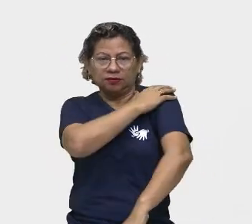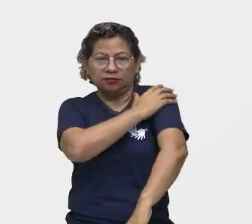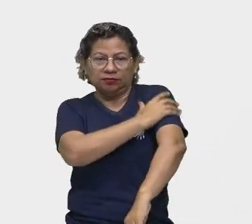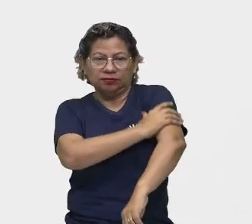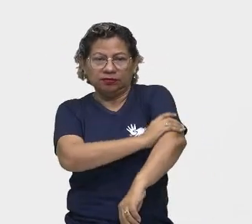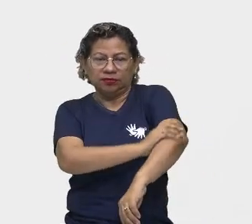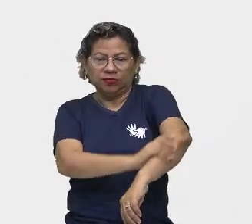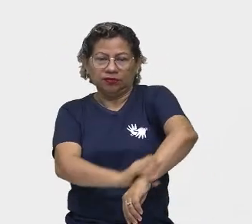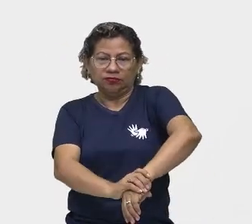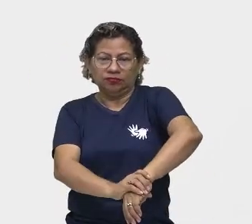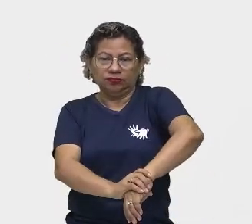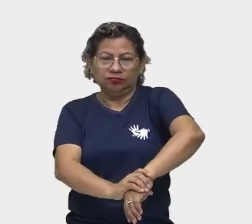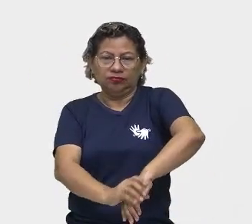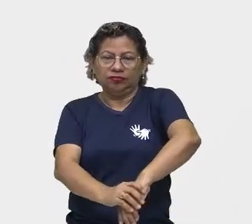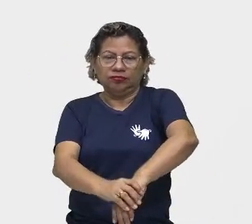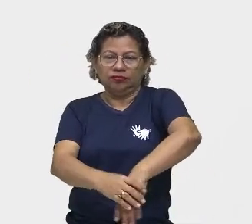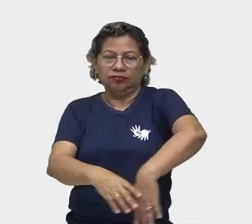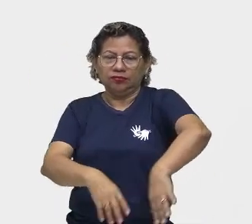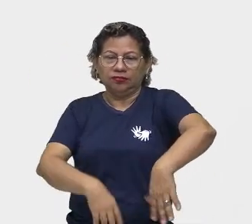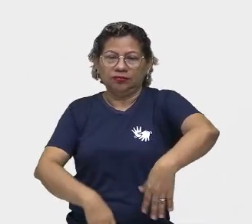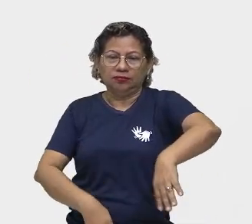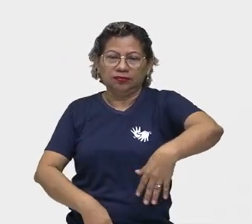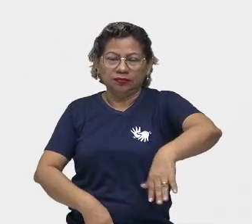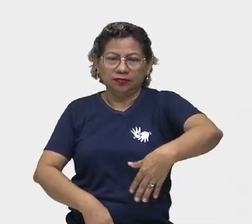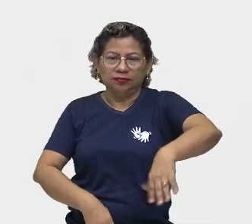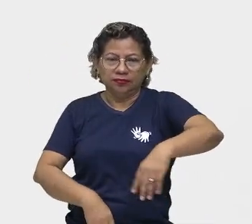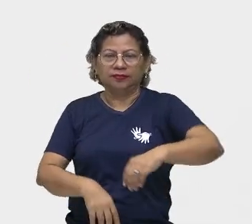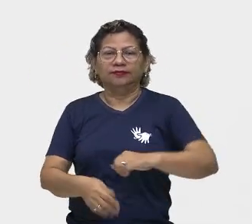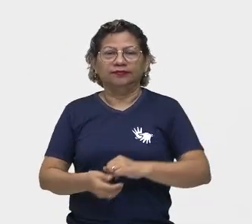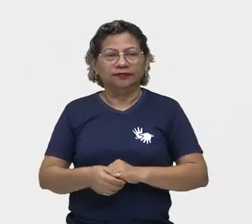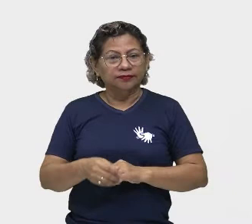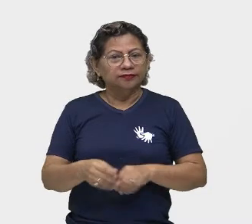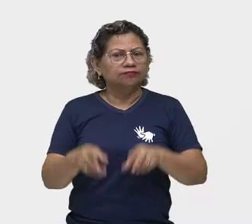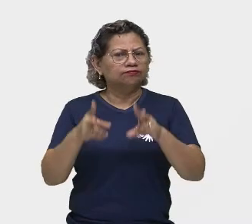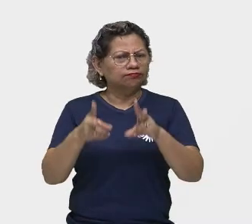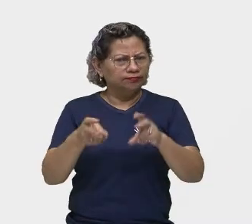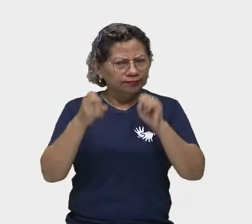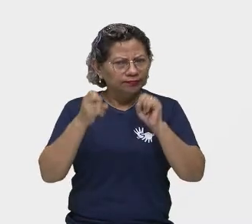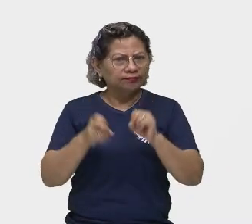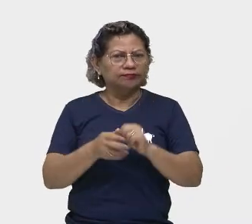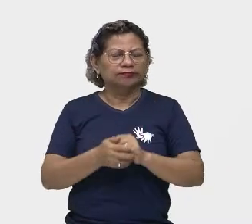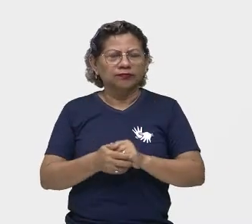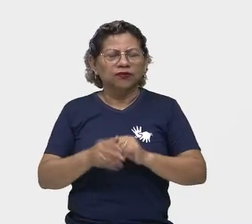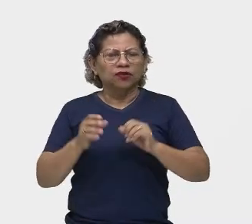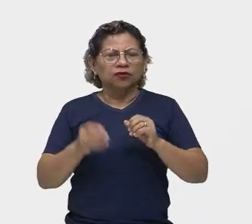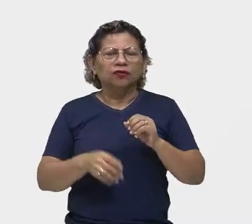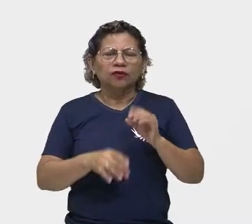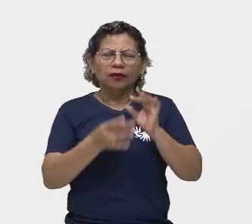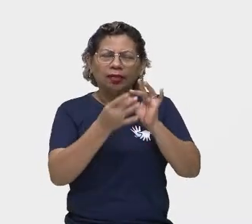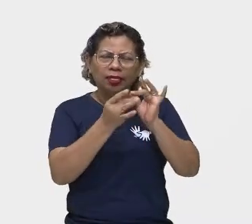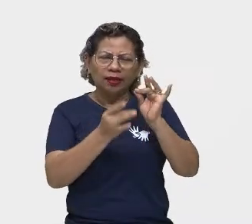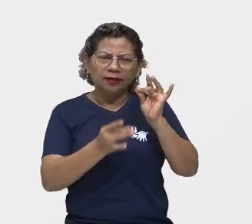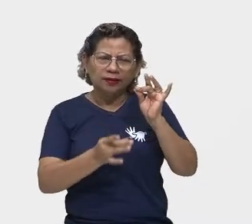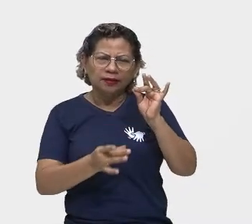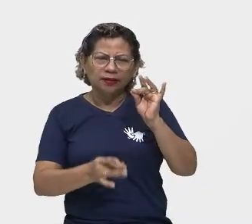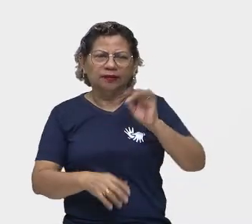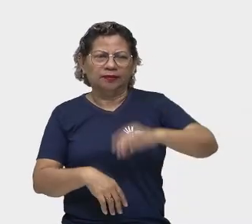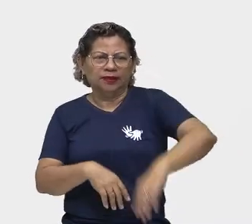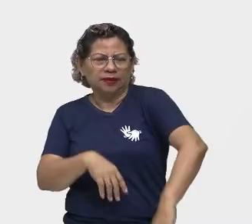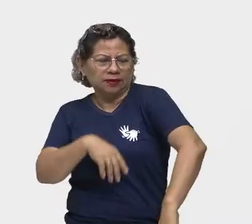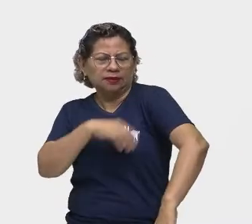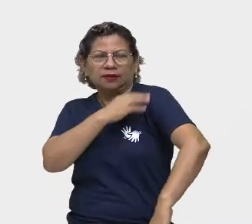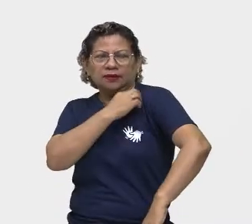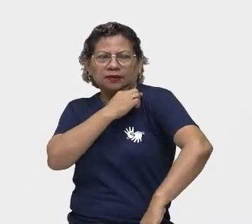e aqui na primeira imagem Você tem os ossos do membro superior a gente observa ali os ossos do braço não é um número do antebraço